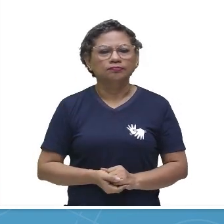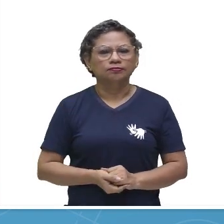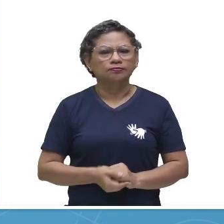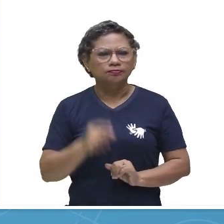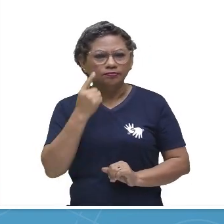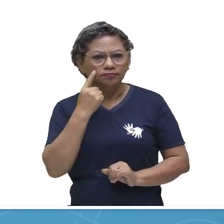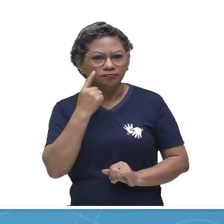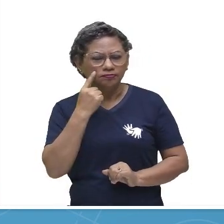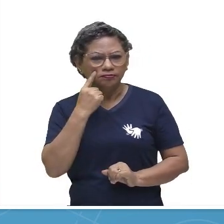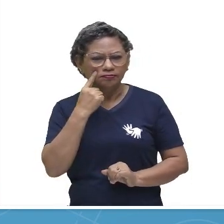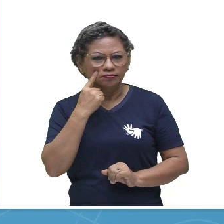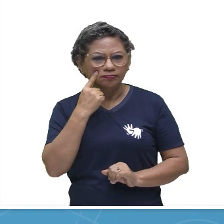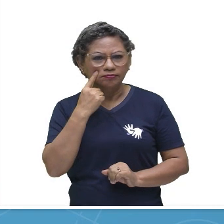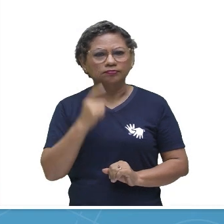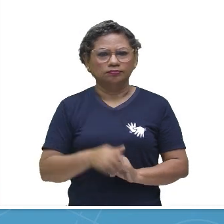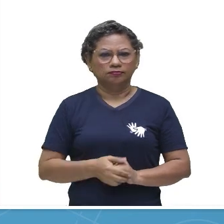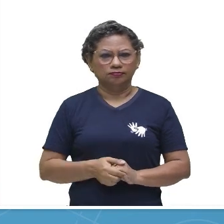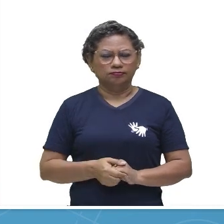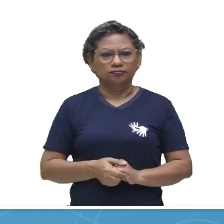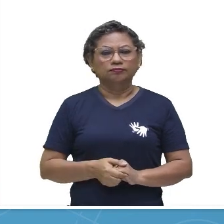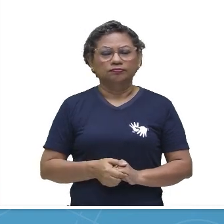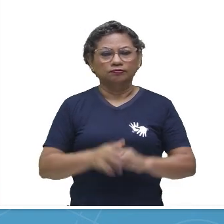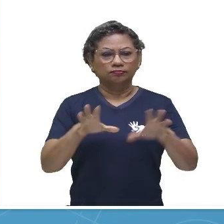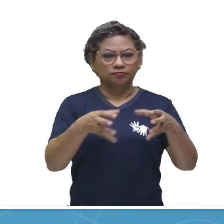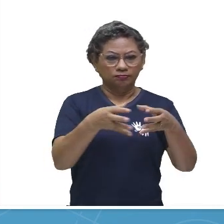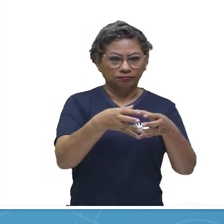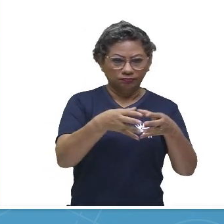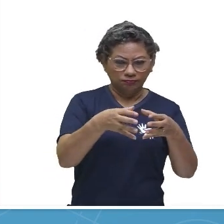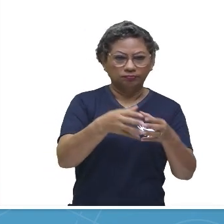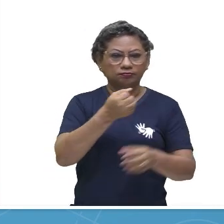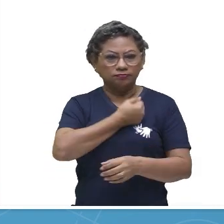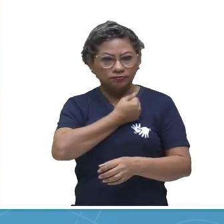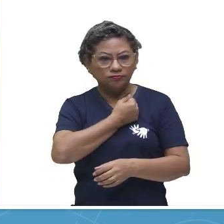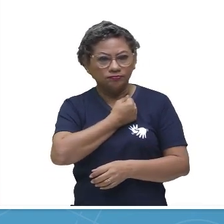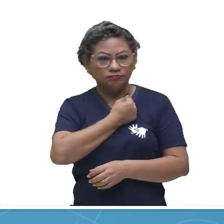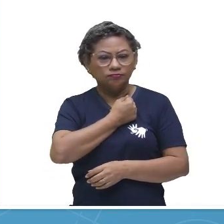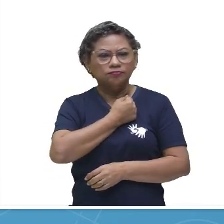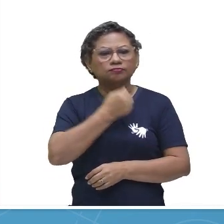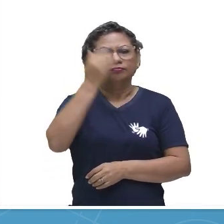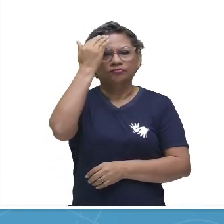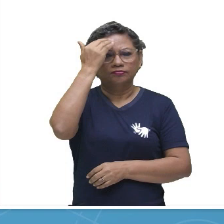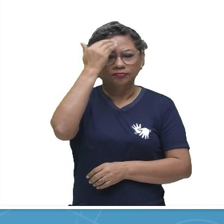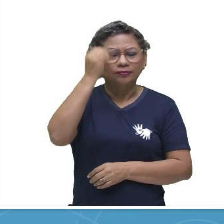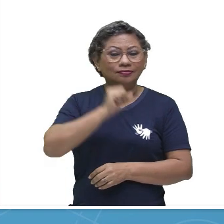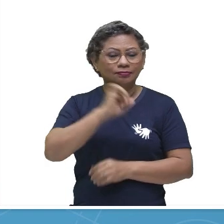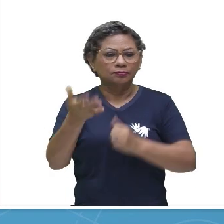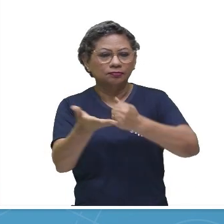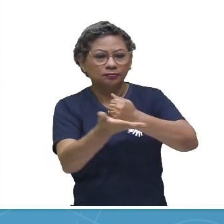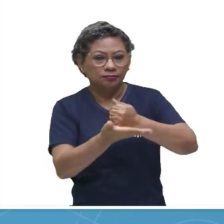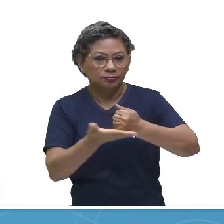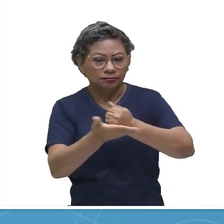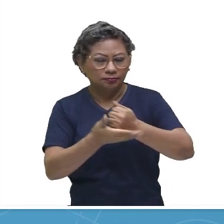de potência de mesma base. Qual é o procedimento? Repete-se a base e soma-se os expoentes. Então, se é válido para os